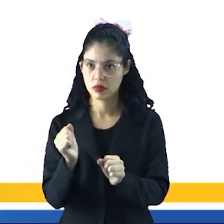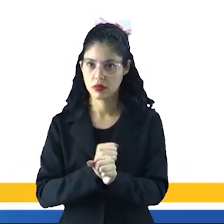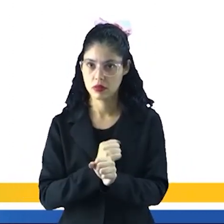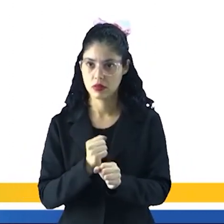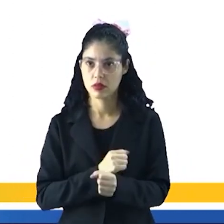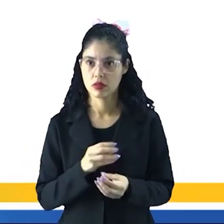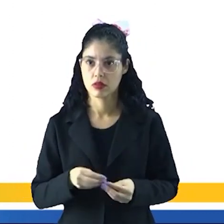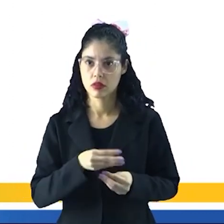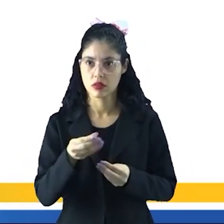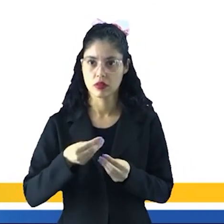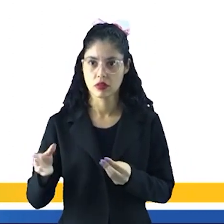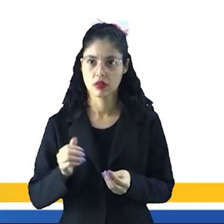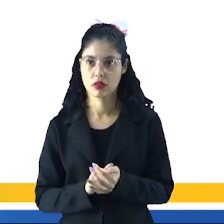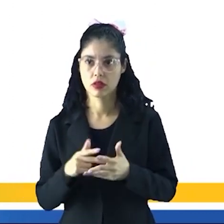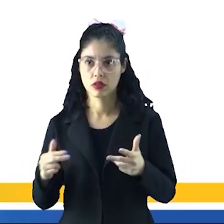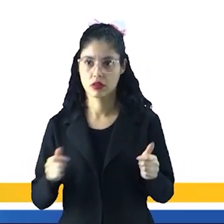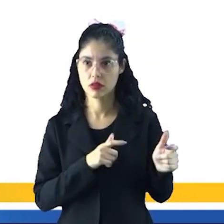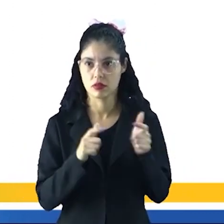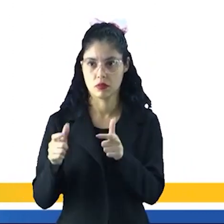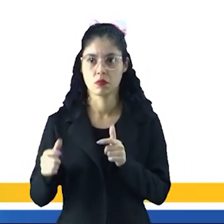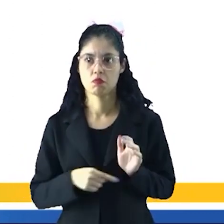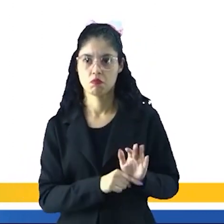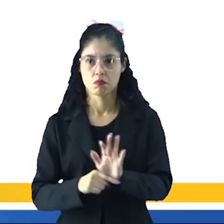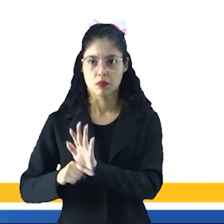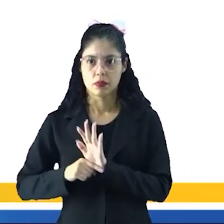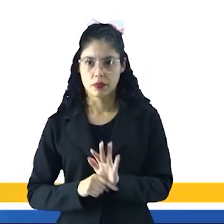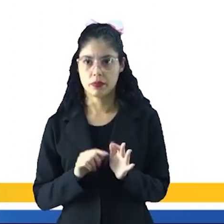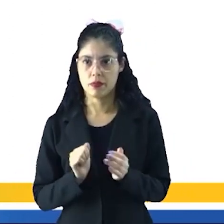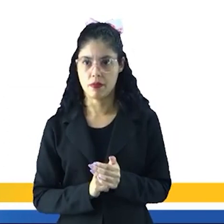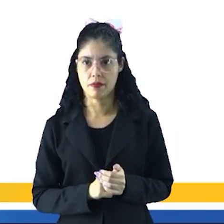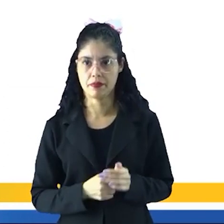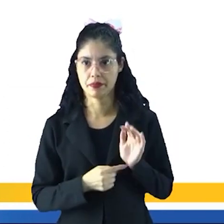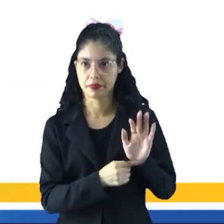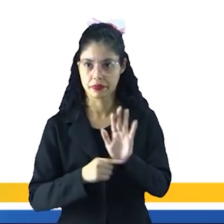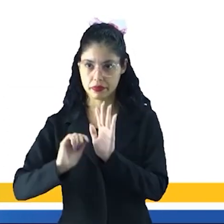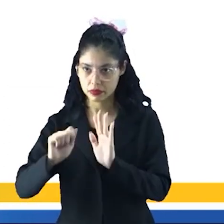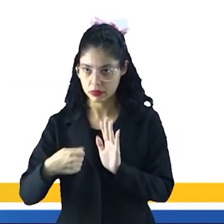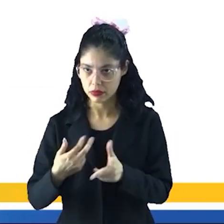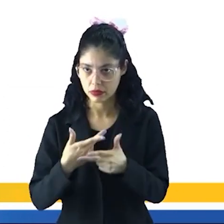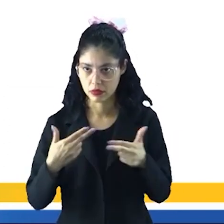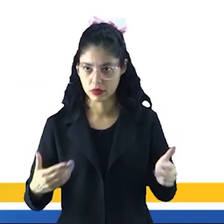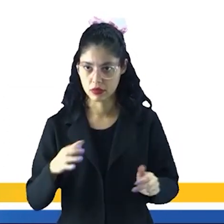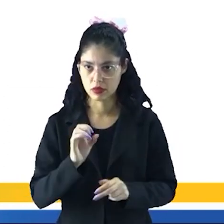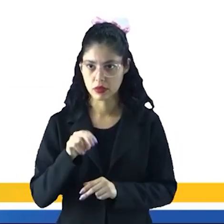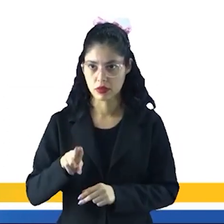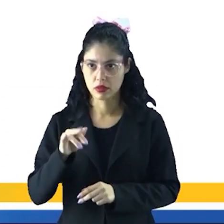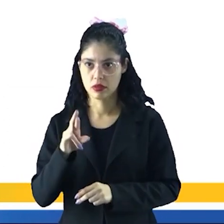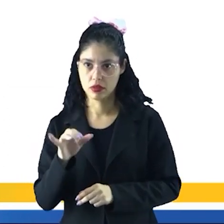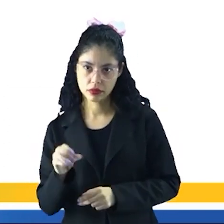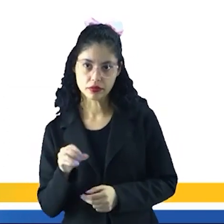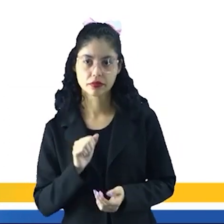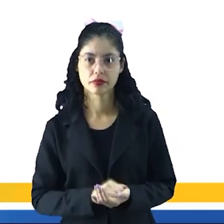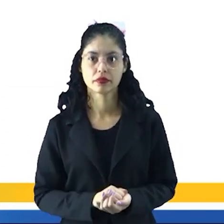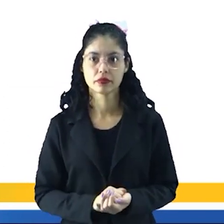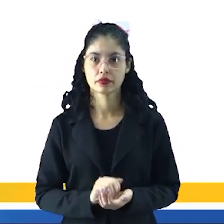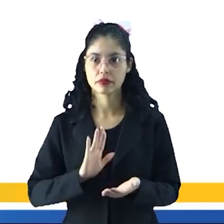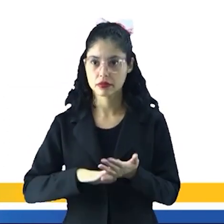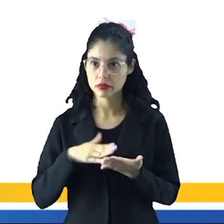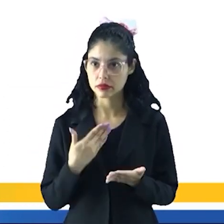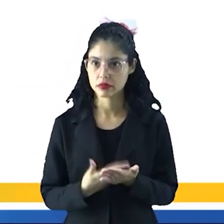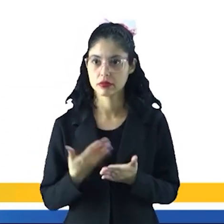obra, distribuição de obstáculos no espaço da exposição, representação simbólica de objetos